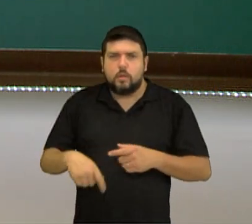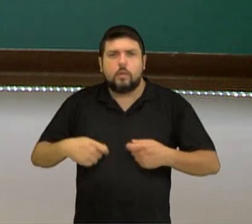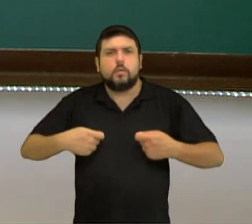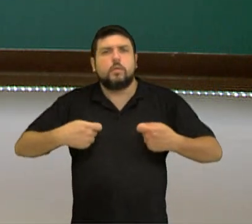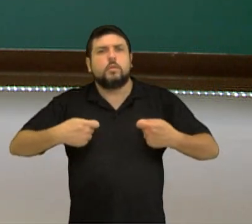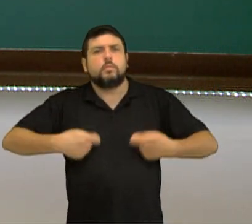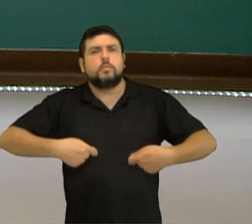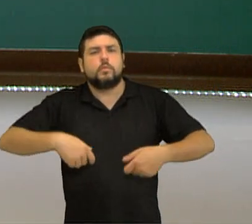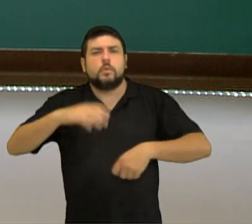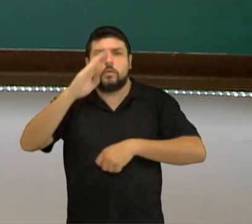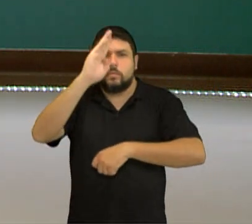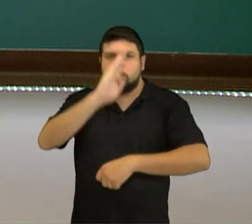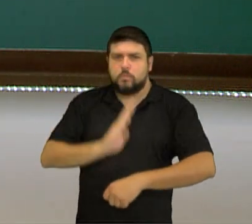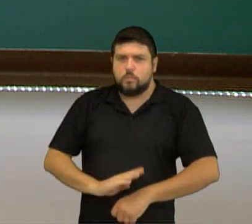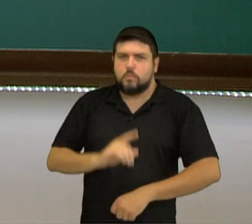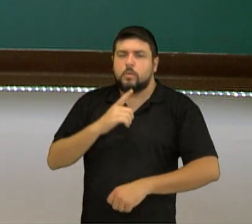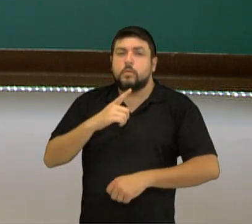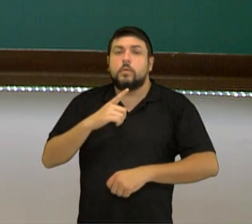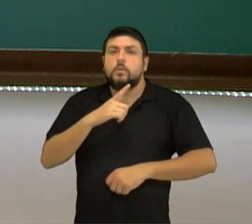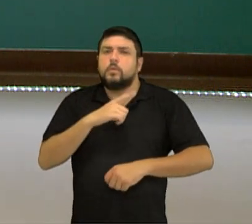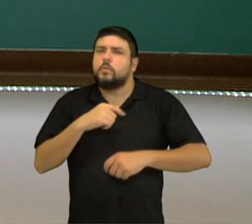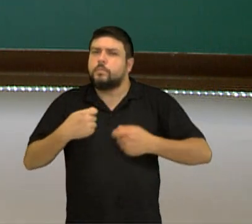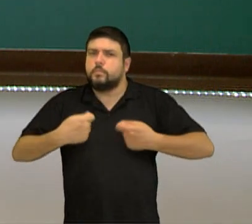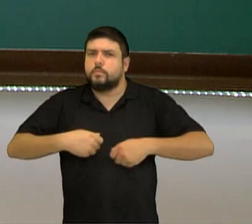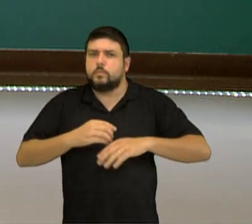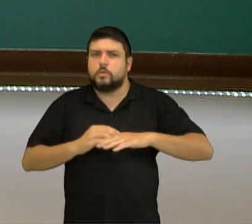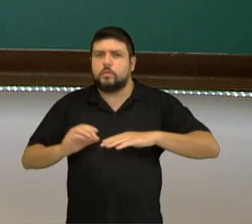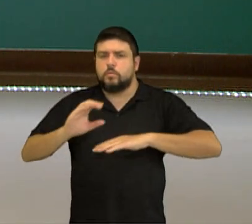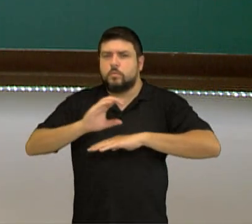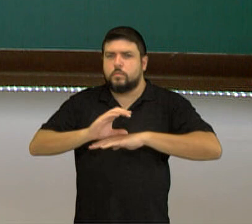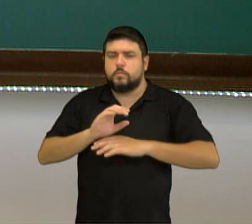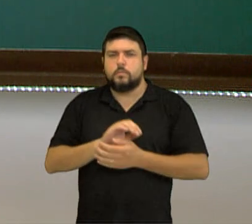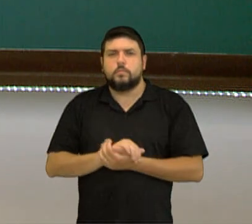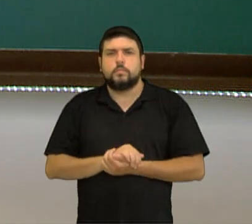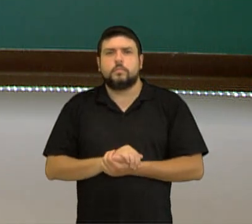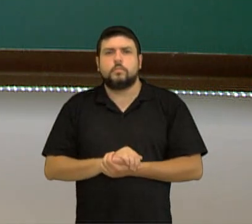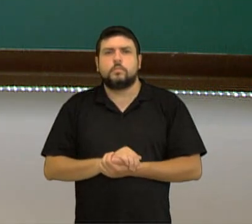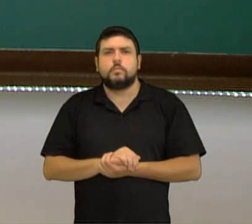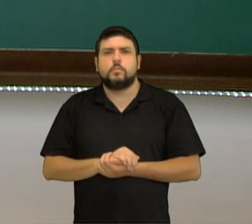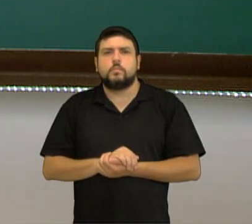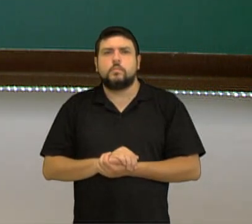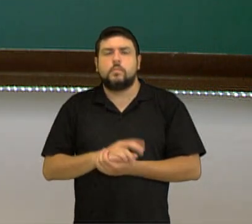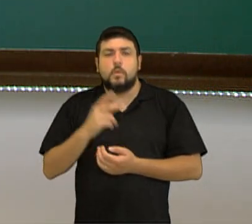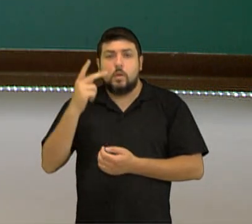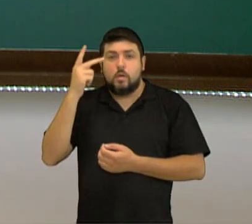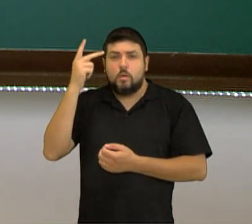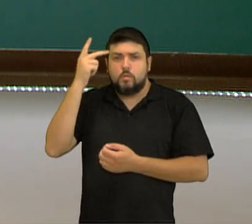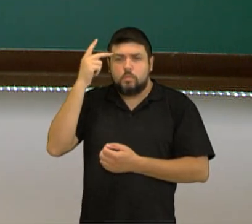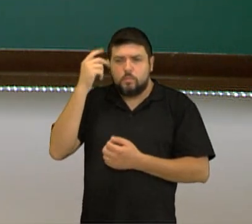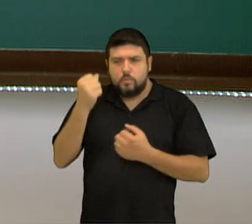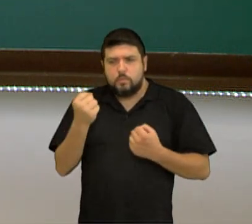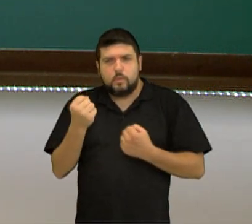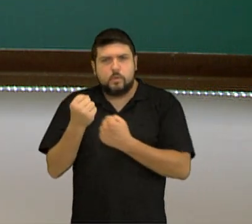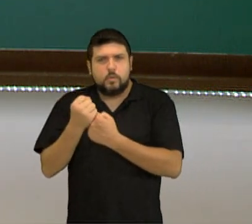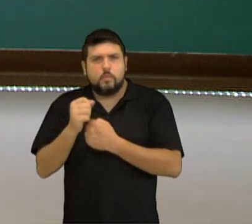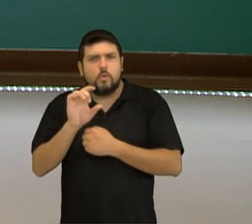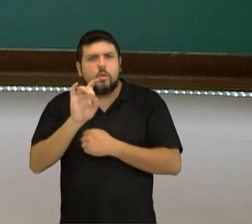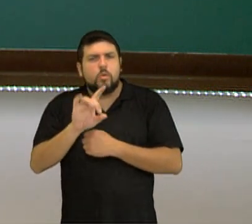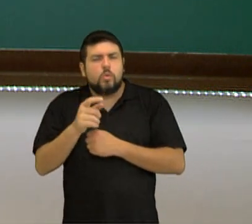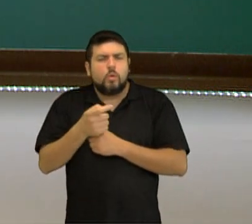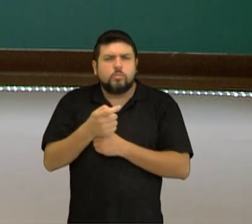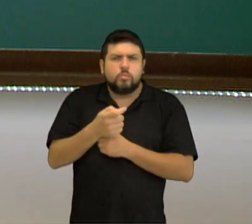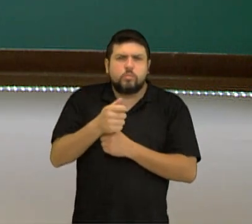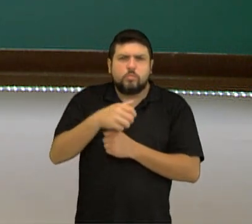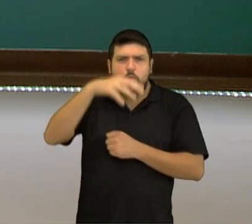uma Constituição. Os paulistas receberam apoio apenas de parte do estado do Mato Grosso, da